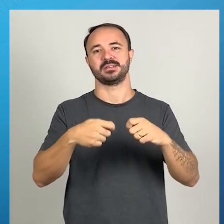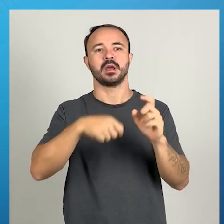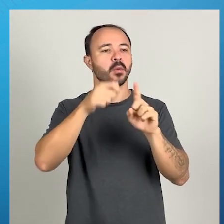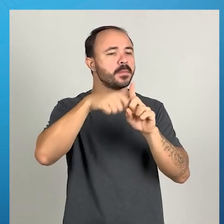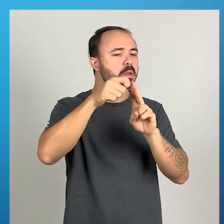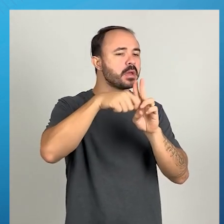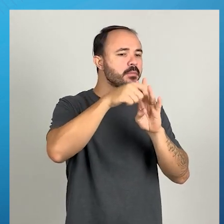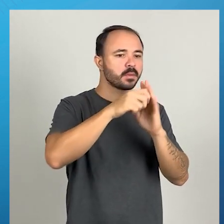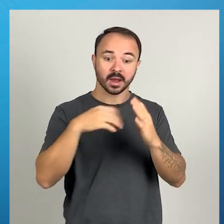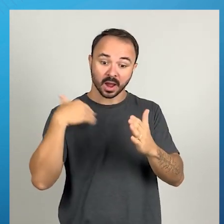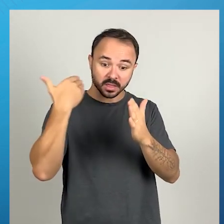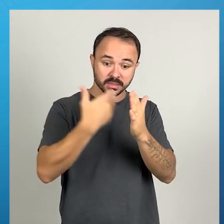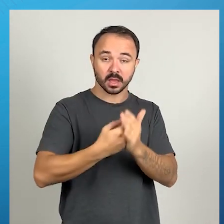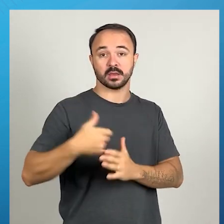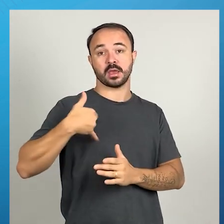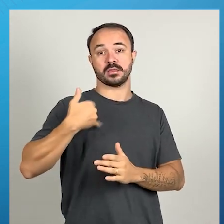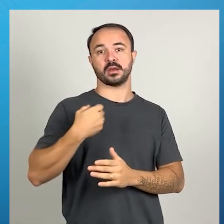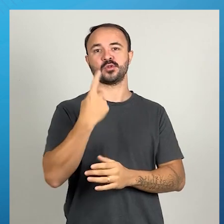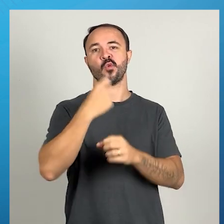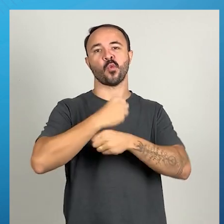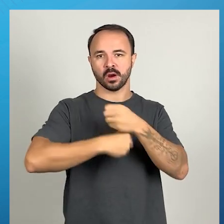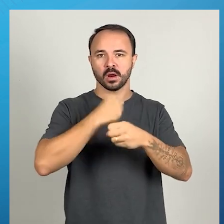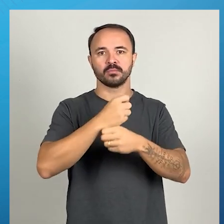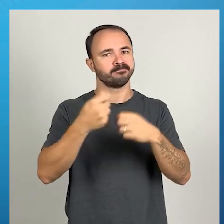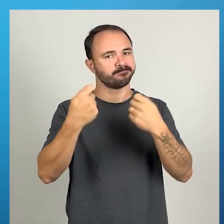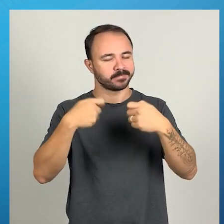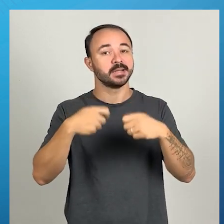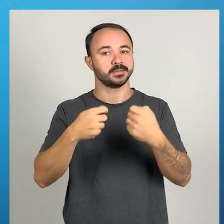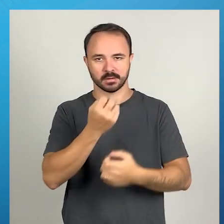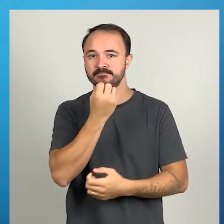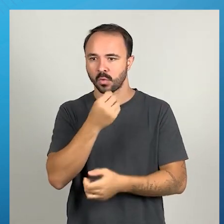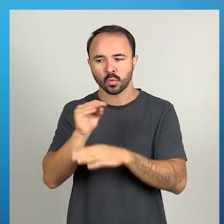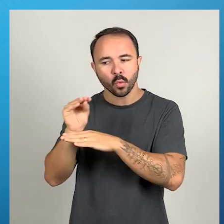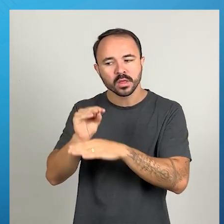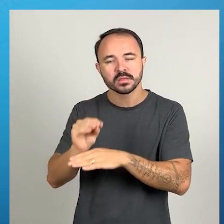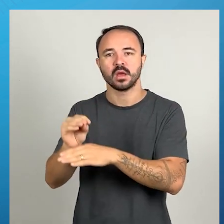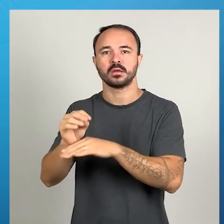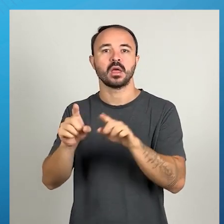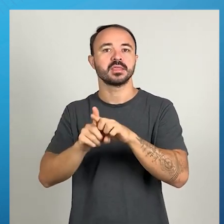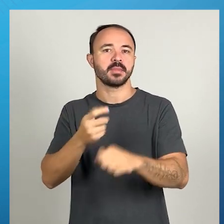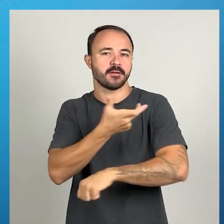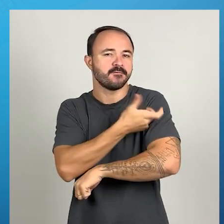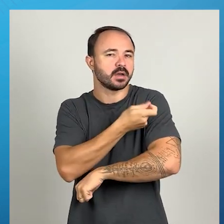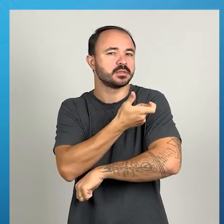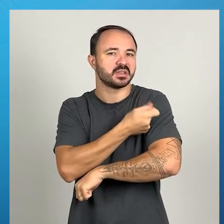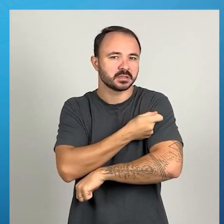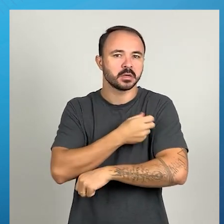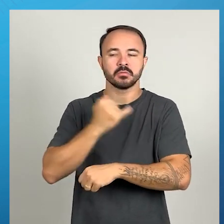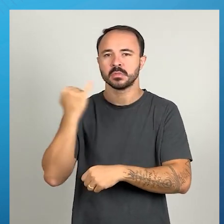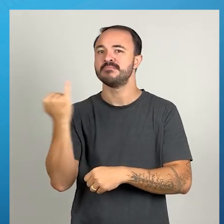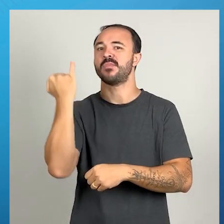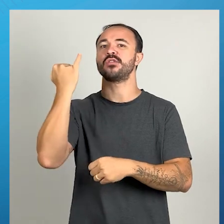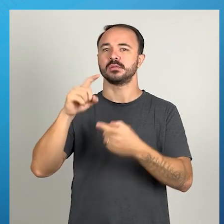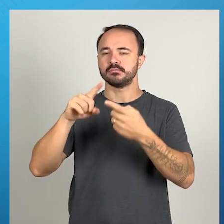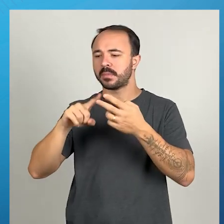até 1 ano de vida, certo? E além disso a vacinação, né, que deve ser observada também e ficar atento para